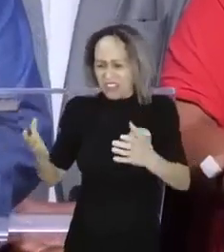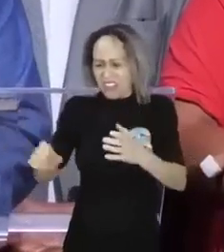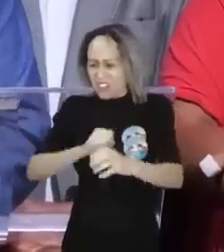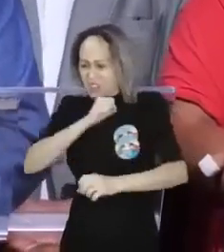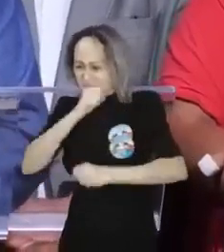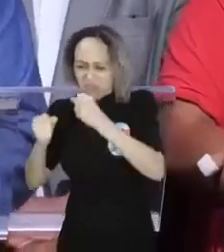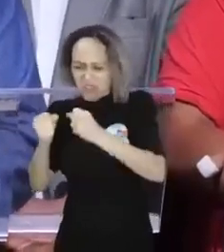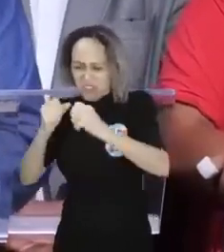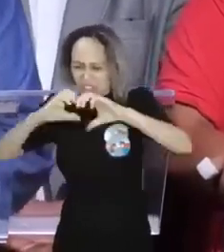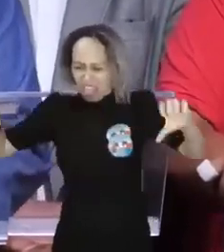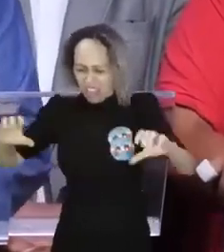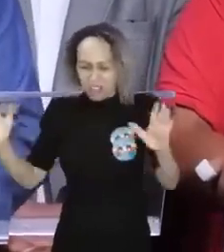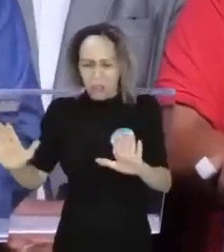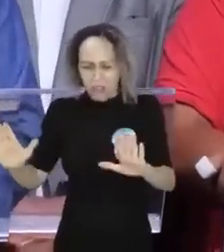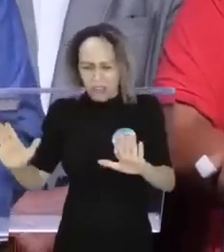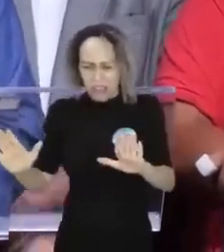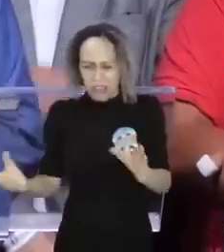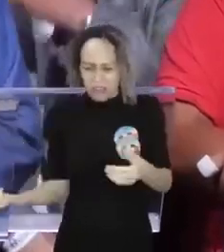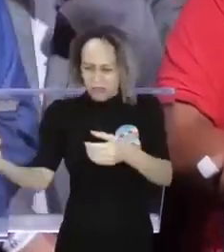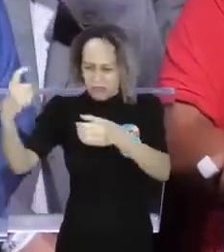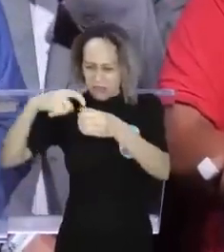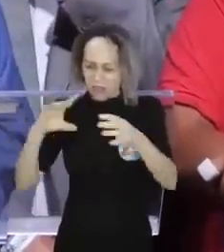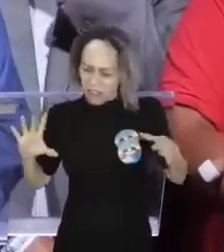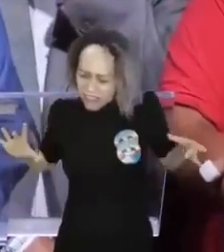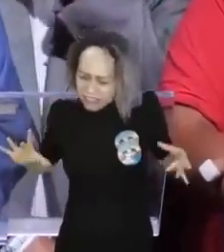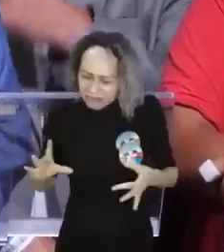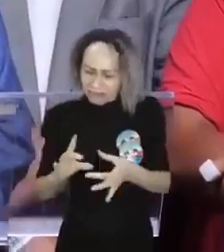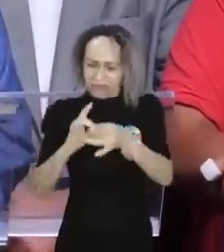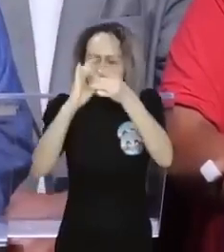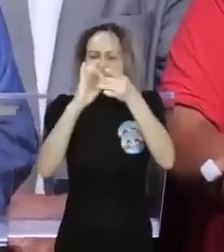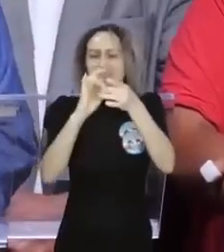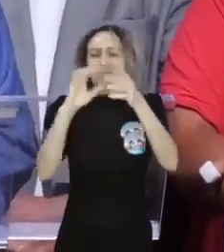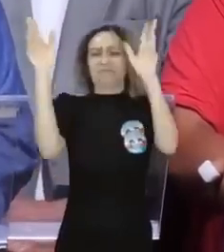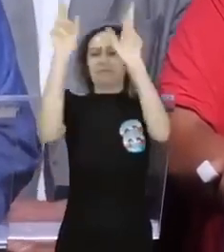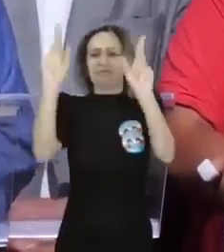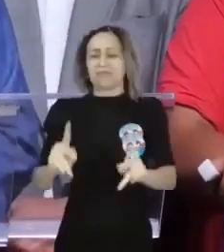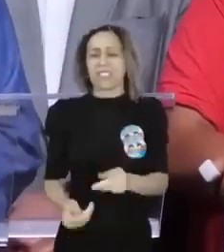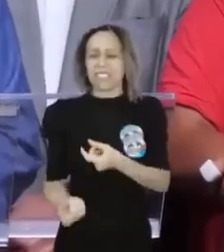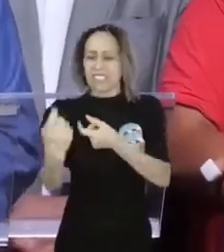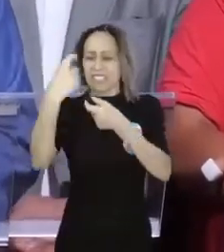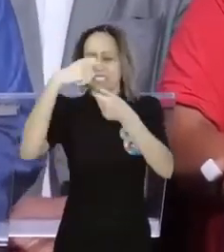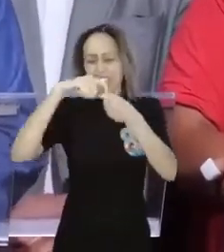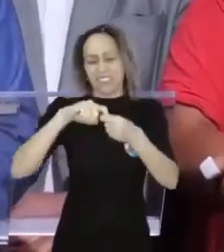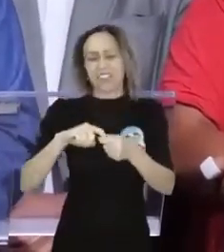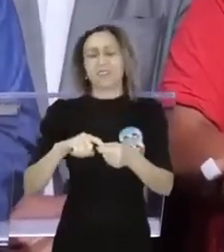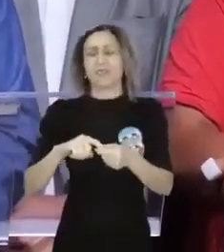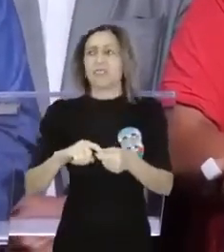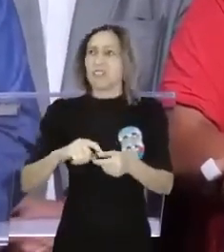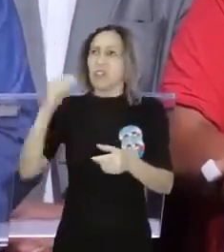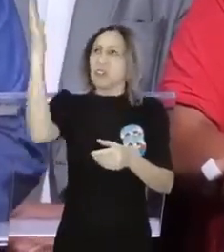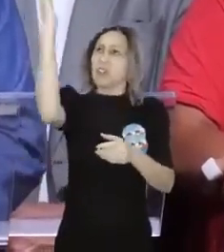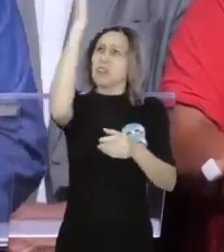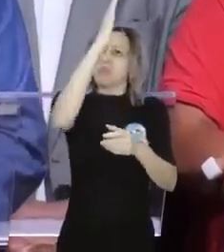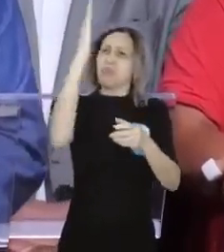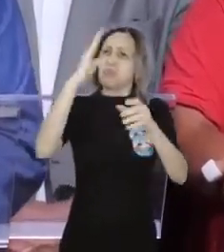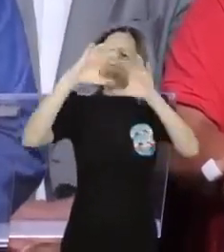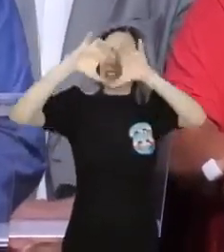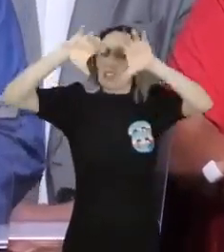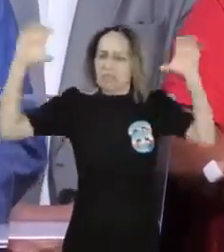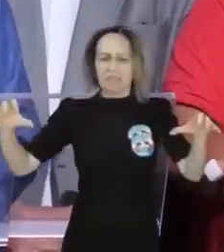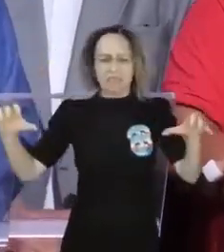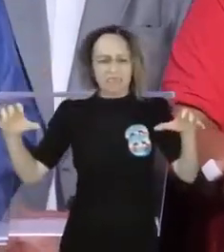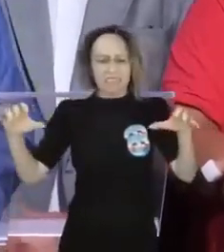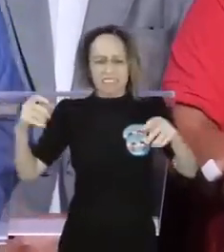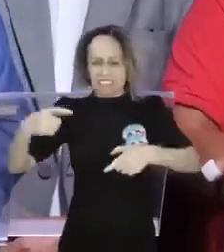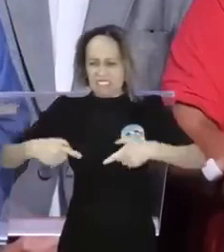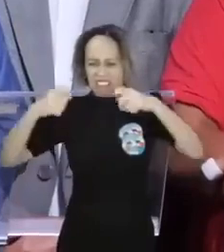A ninguém interessa viver num país dividido e permanente estado de guerra.